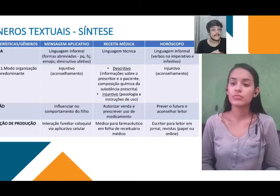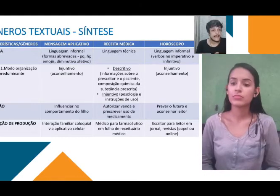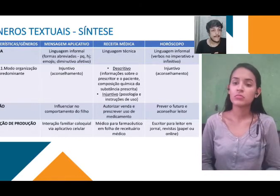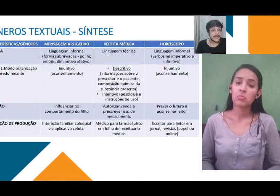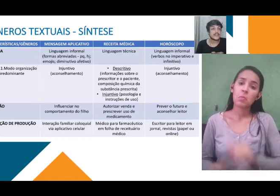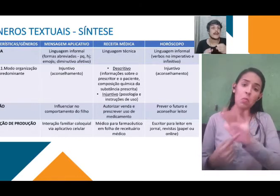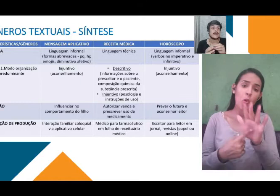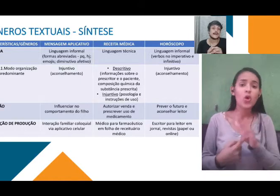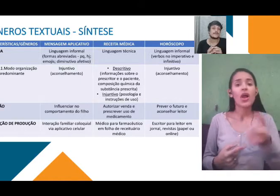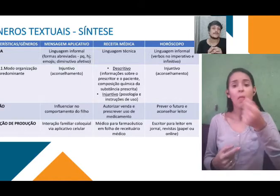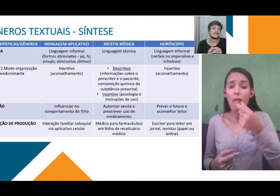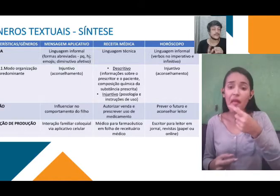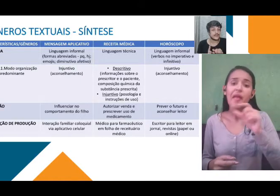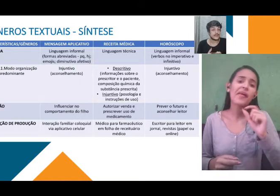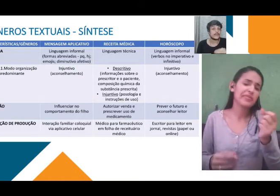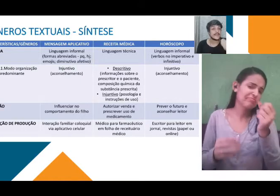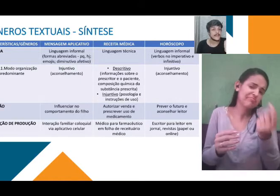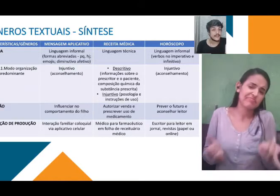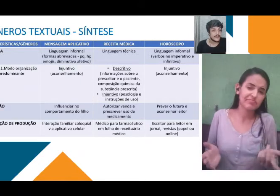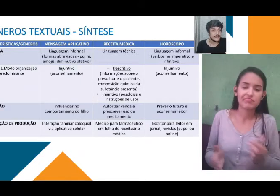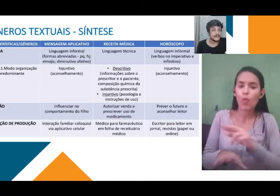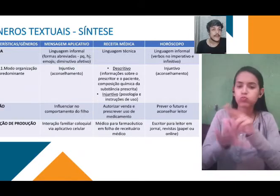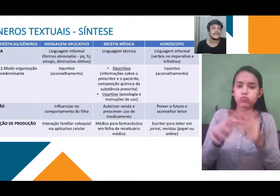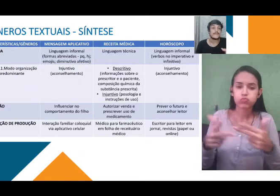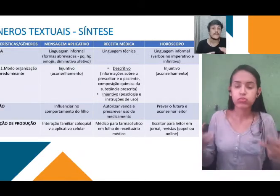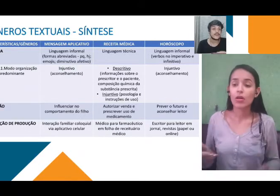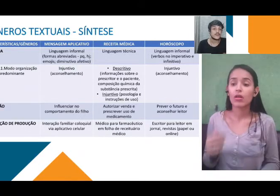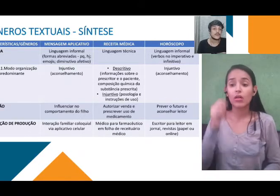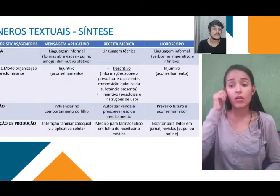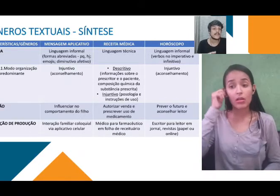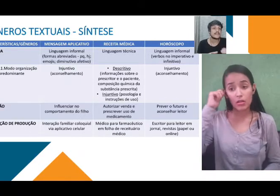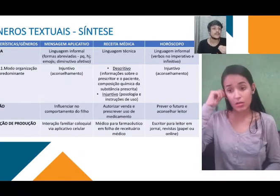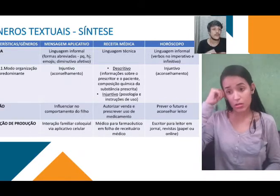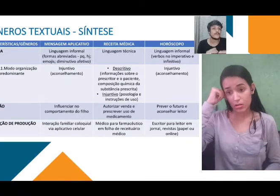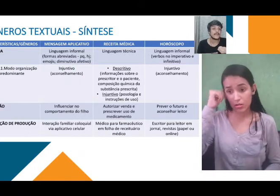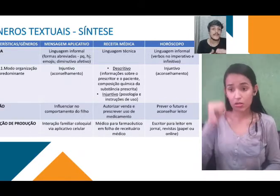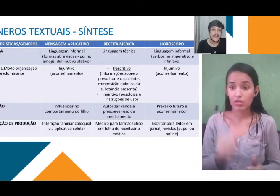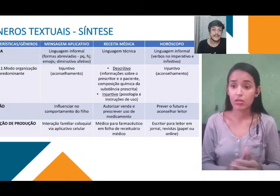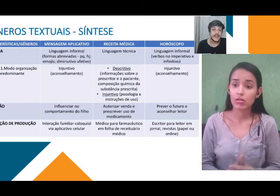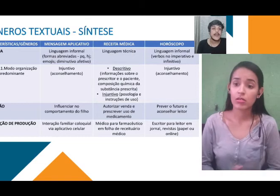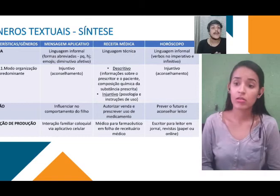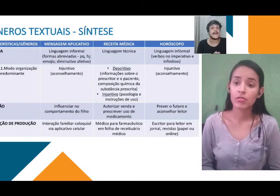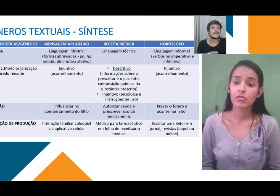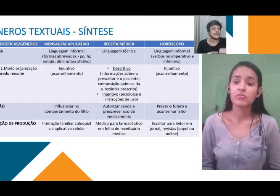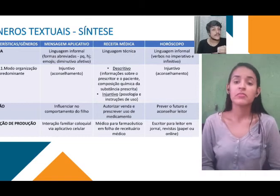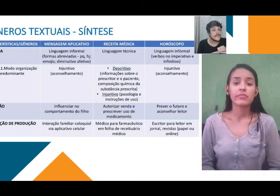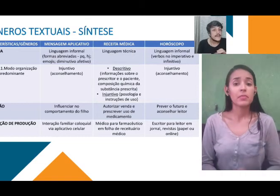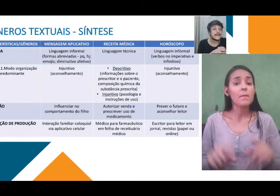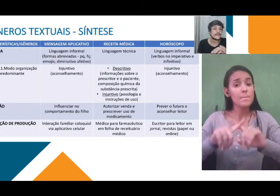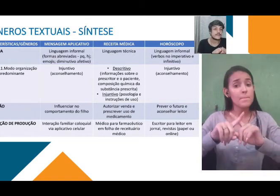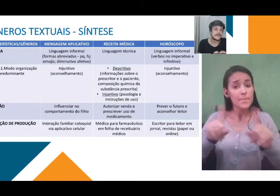Na receita médica, o tipo textual descritivo, né? Com informações sobre o prescritor e o paciente, a